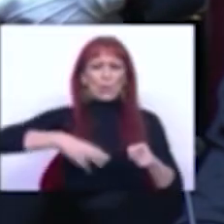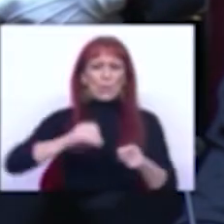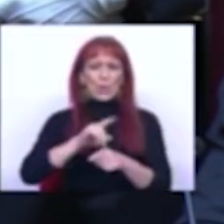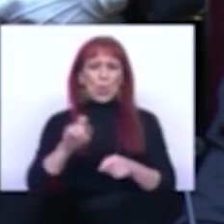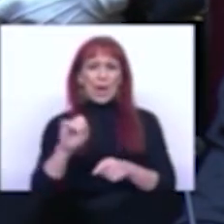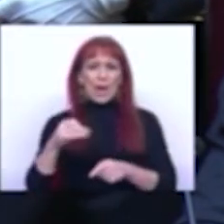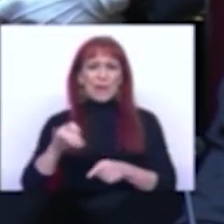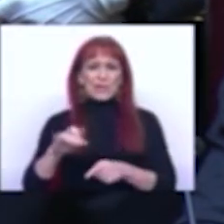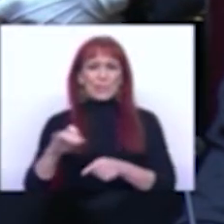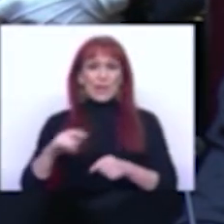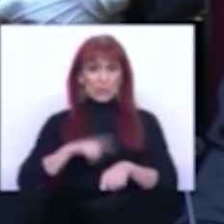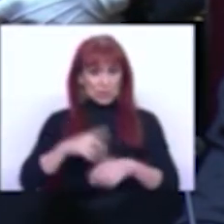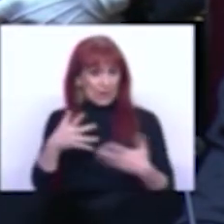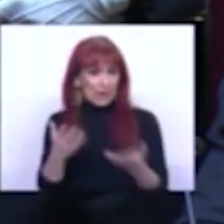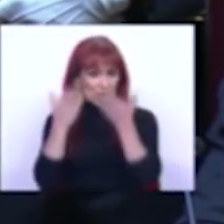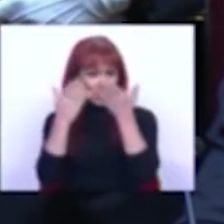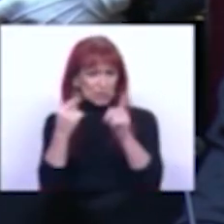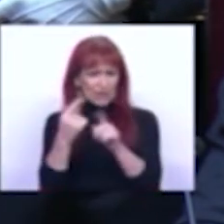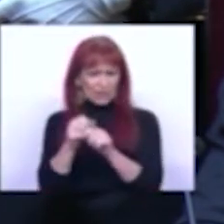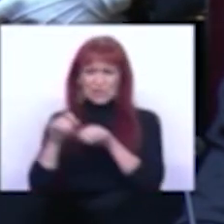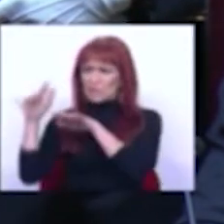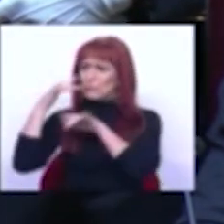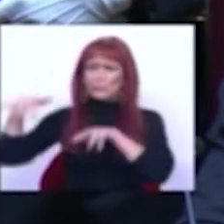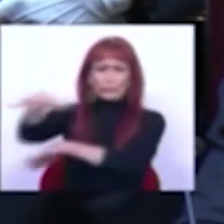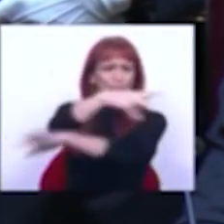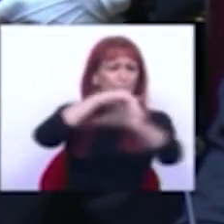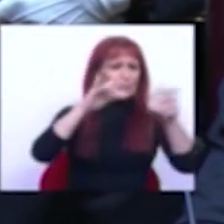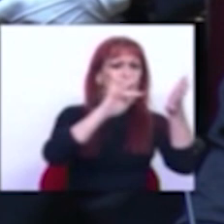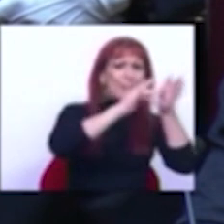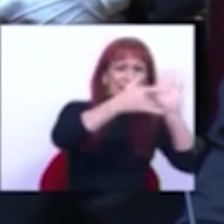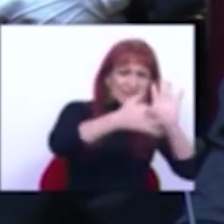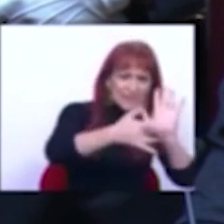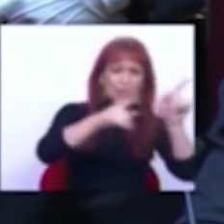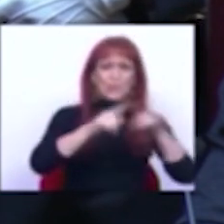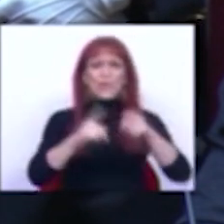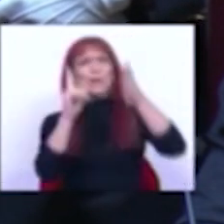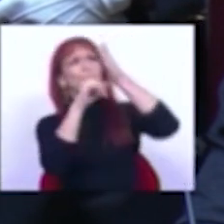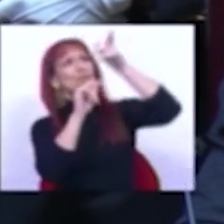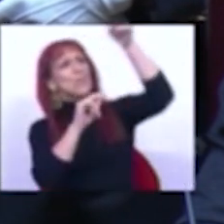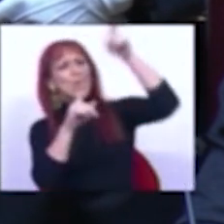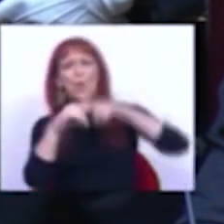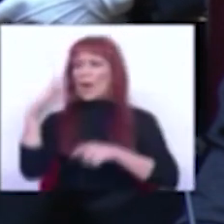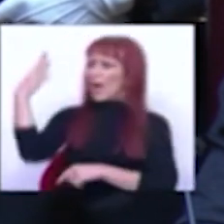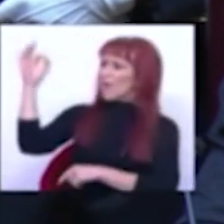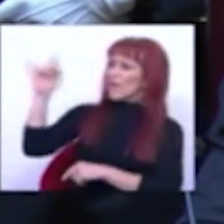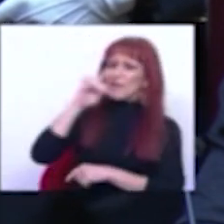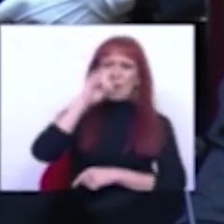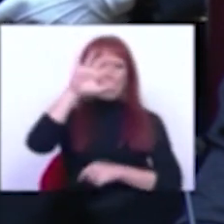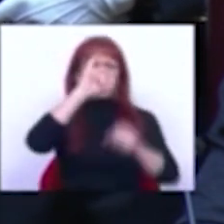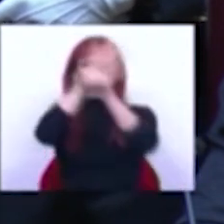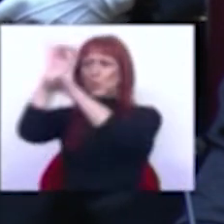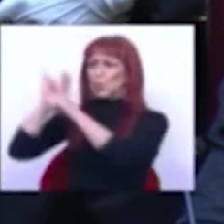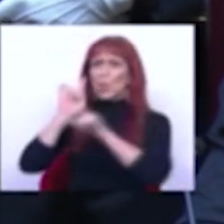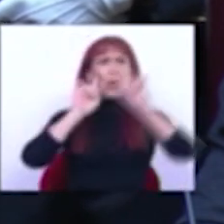Na Idade Contemporânea, o contributo das vagas migratórias para o Brasil, os Estados Unidos, a França, a Alemanha e tantos